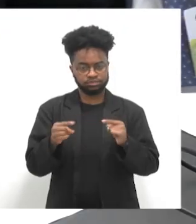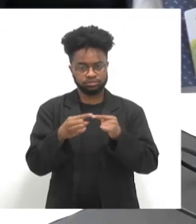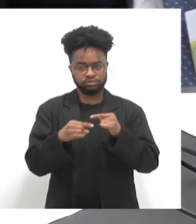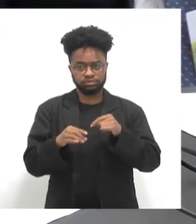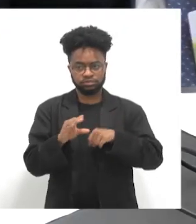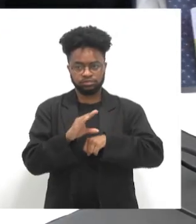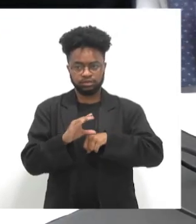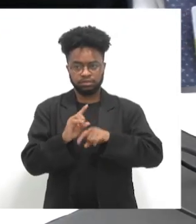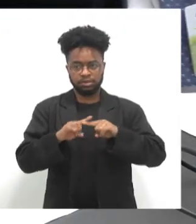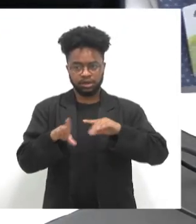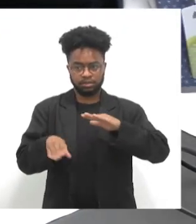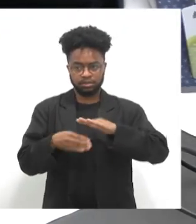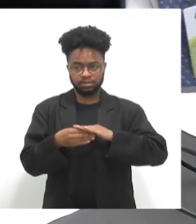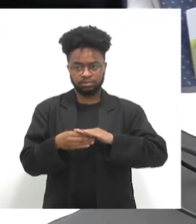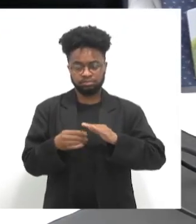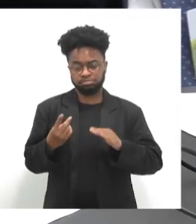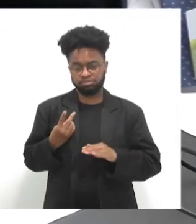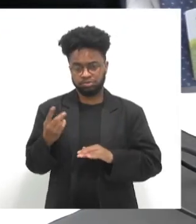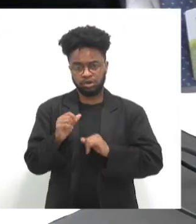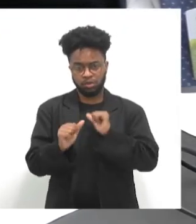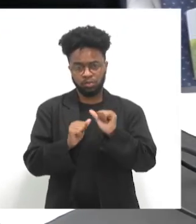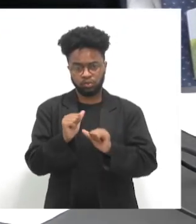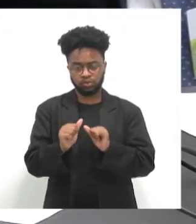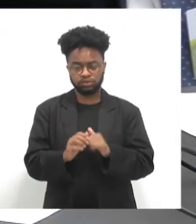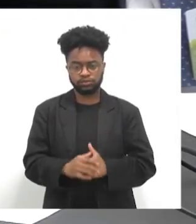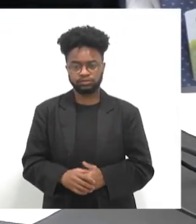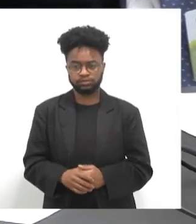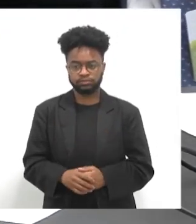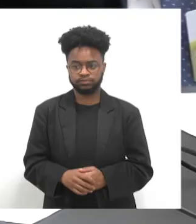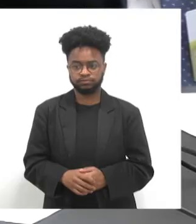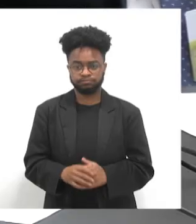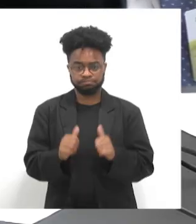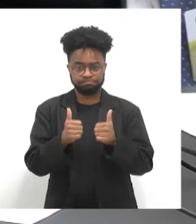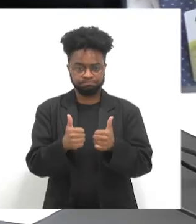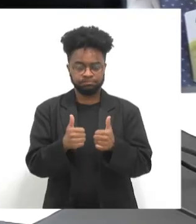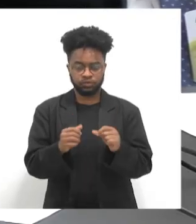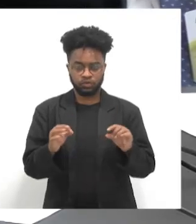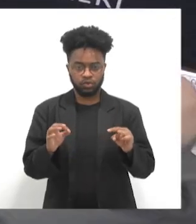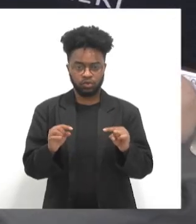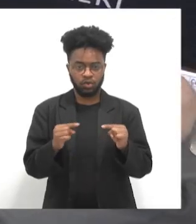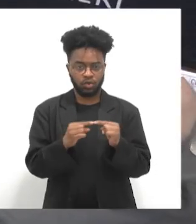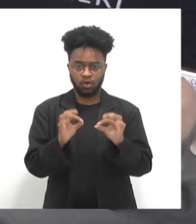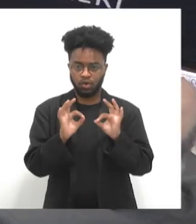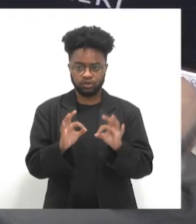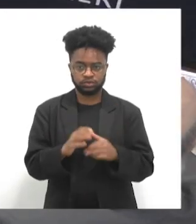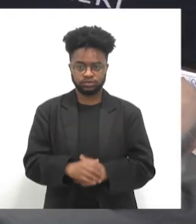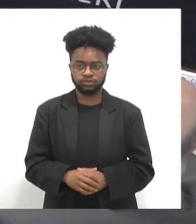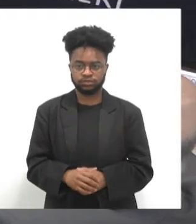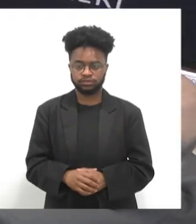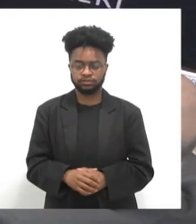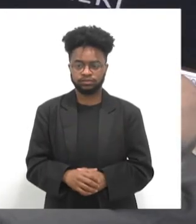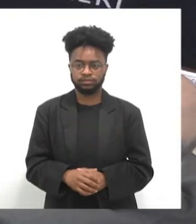emenda e aí a gente faz essa modificação. Perfeito. Combinado. Perfeito.